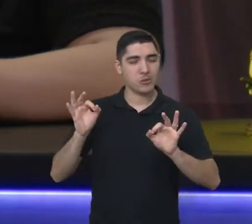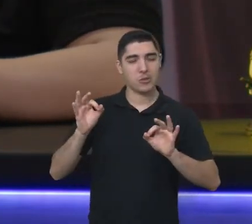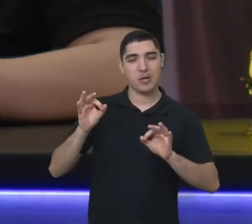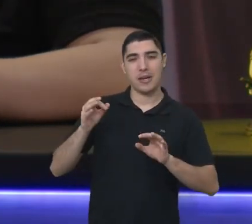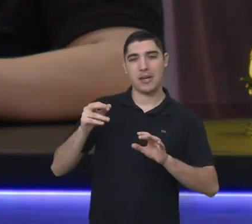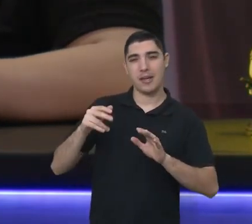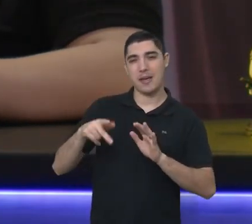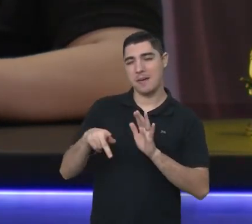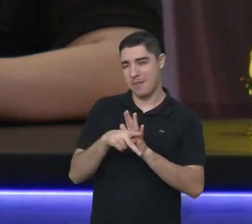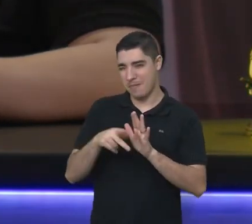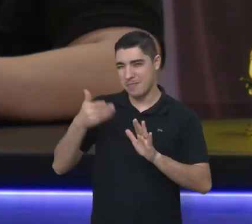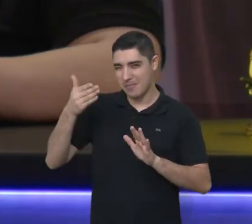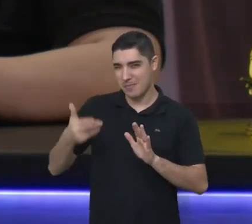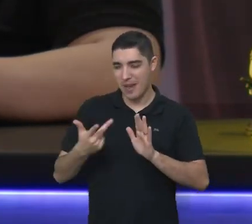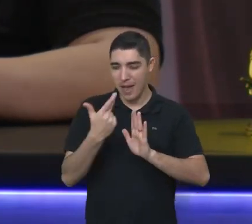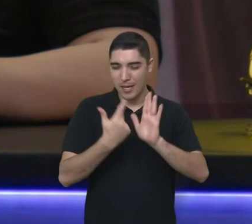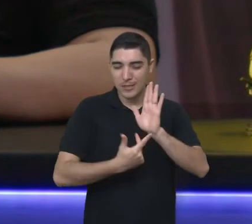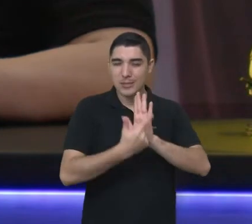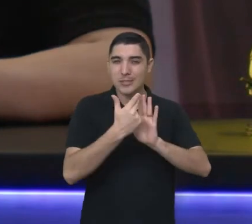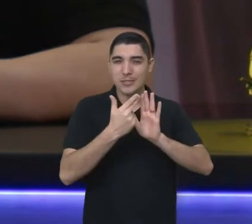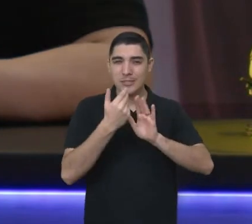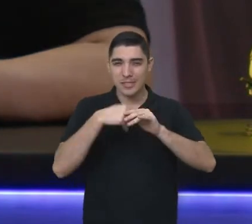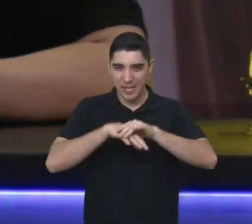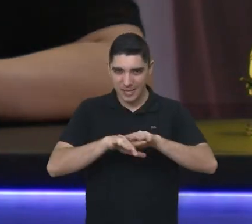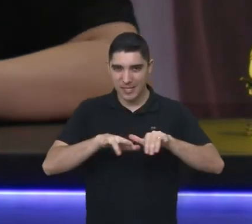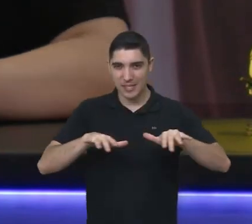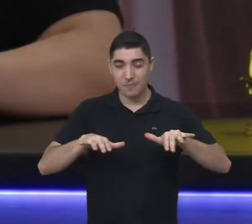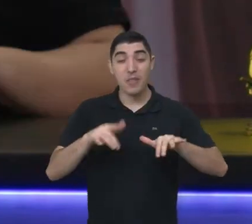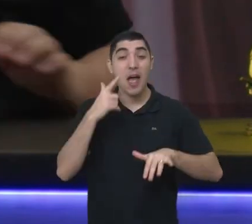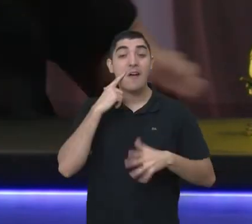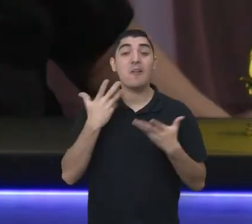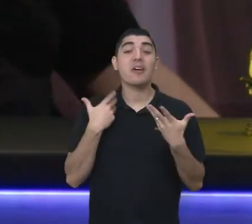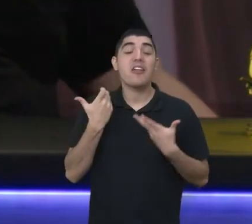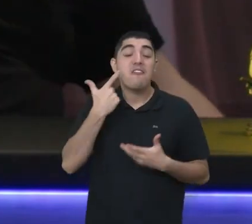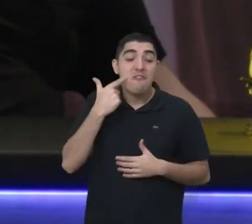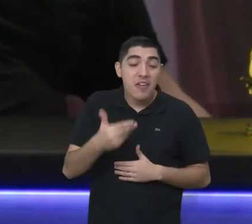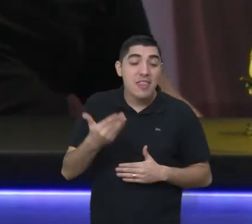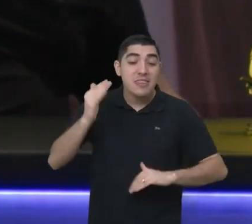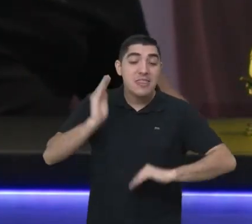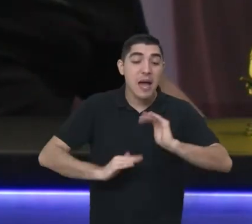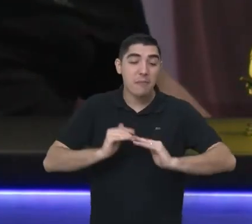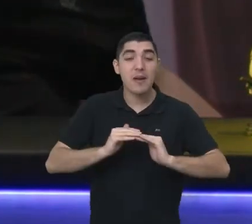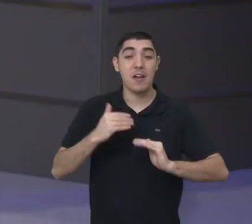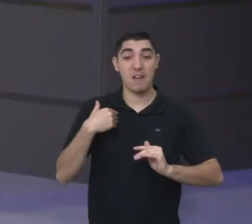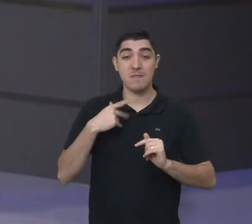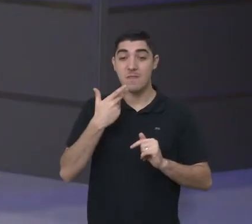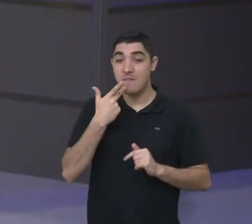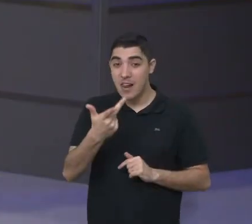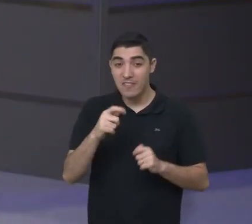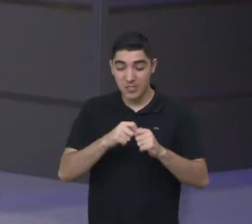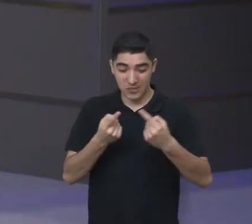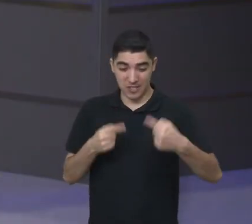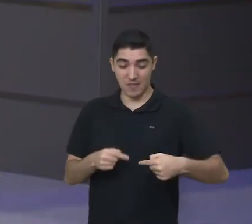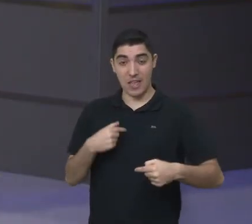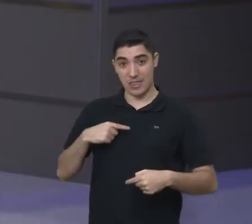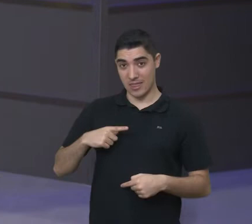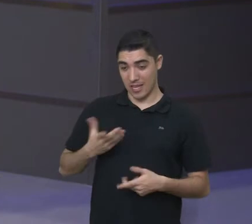designer gráfica. Agora vamos botar ela na prática, né, Fernanda? Vou te dar um desafio aqui. Eu tenho aqui na minha gaveta